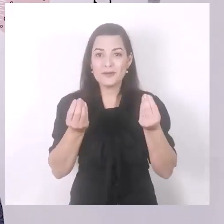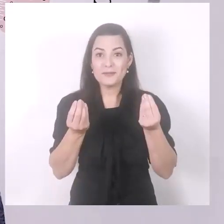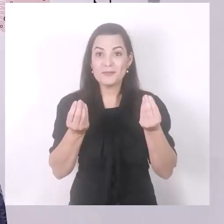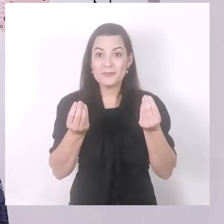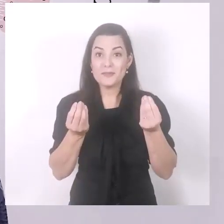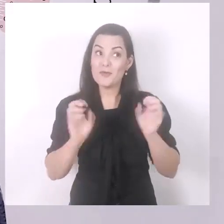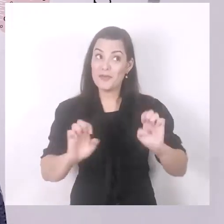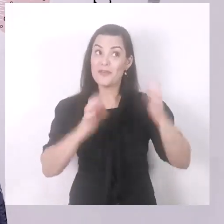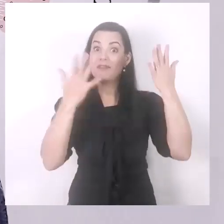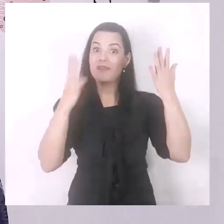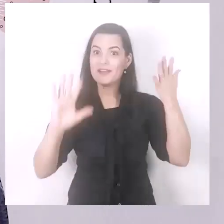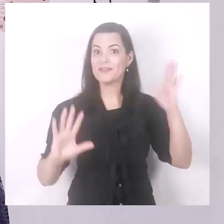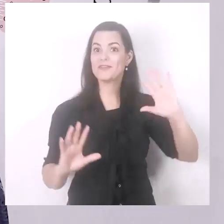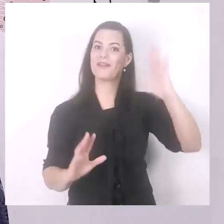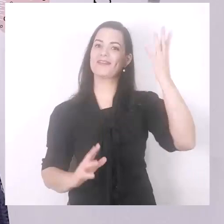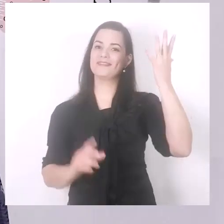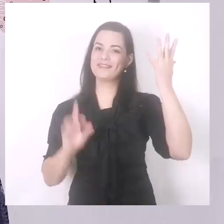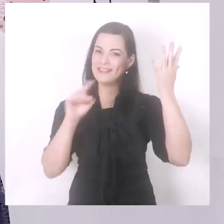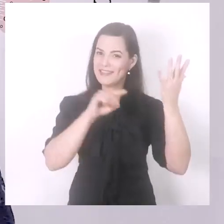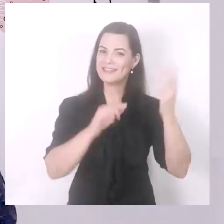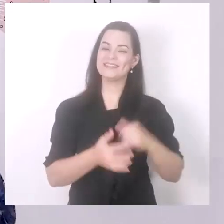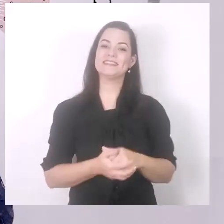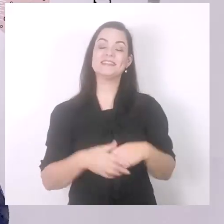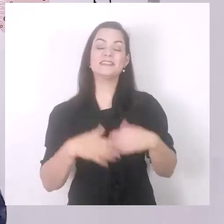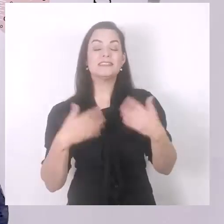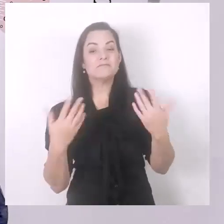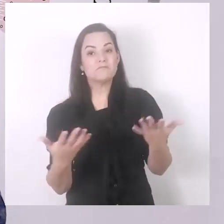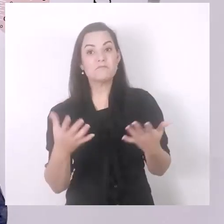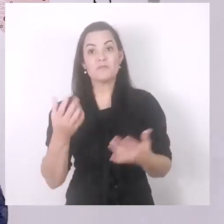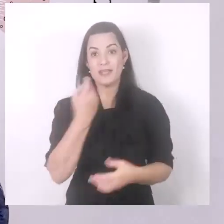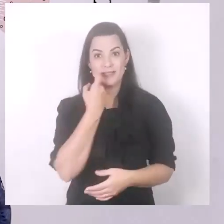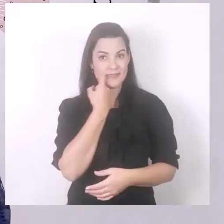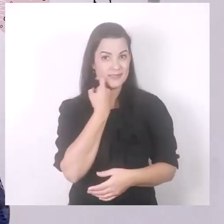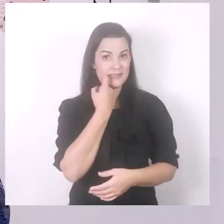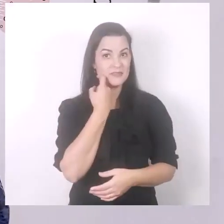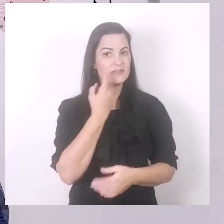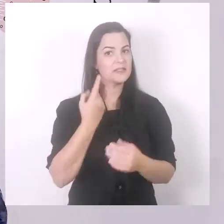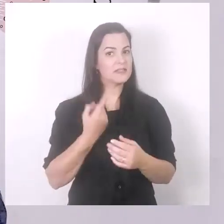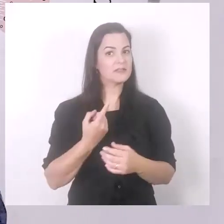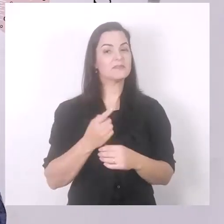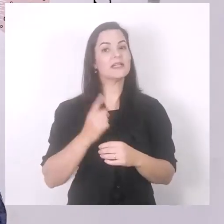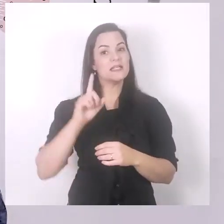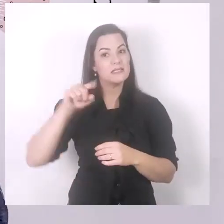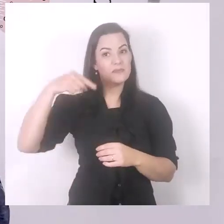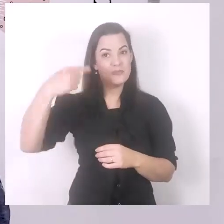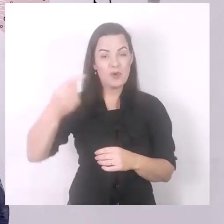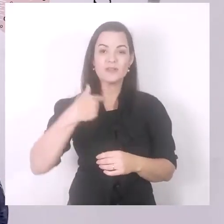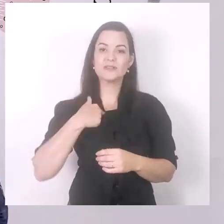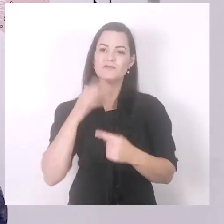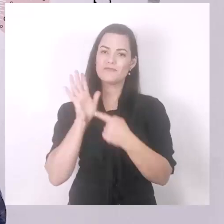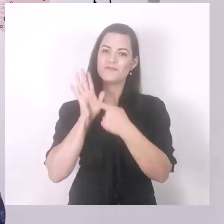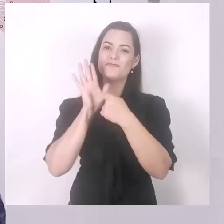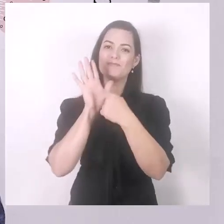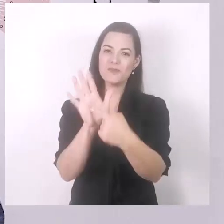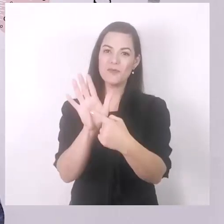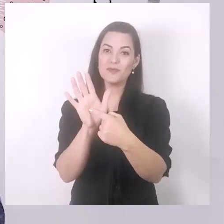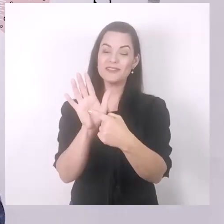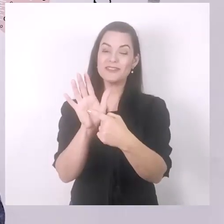o evento estaria acontecendo. Então, na sexta-feira, a Pro vai compartilhar as